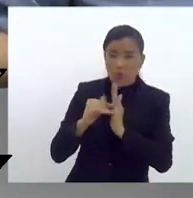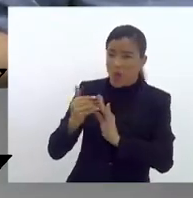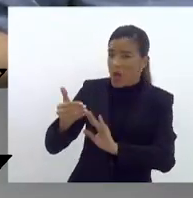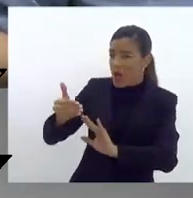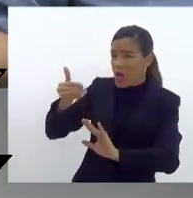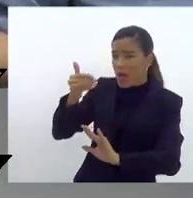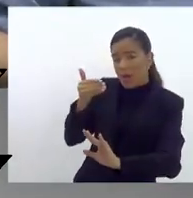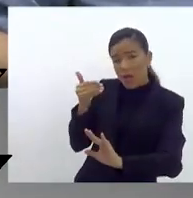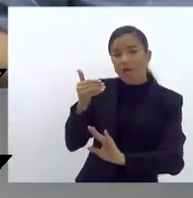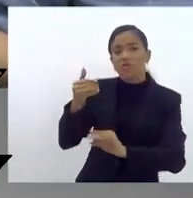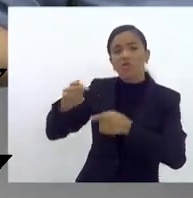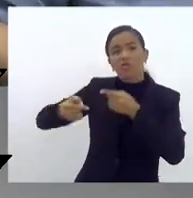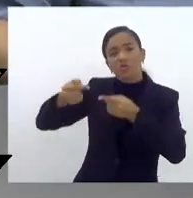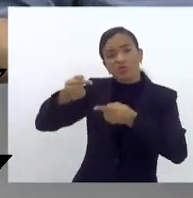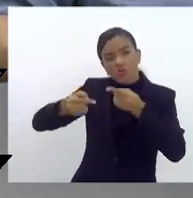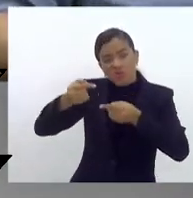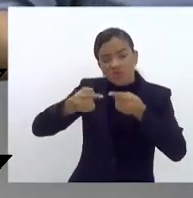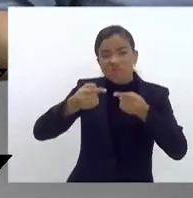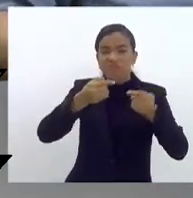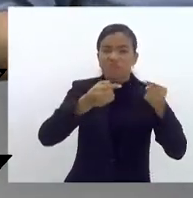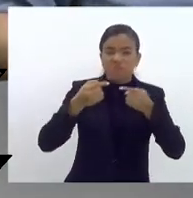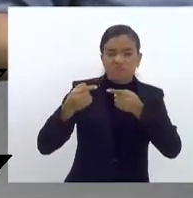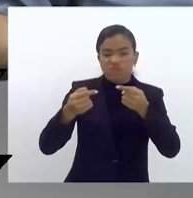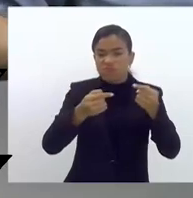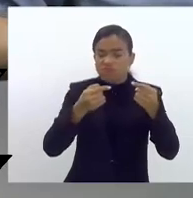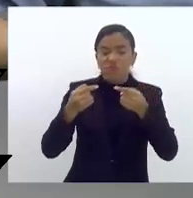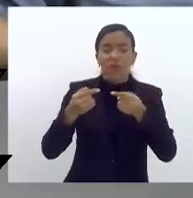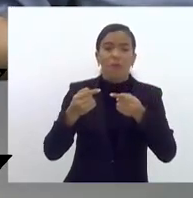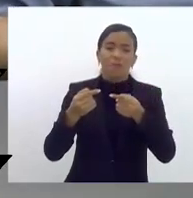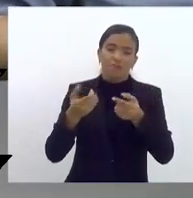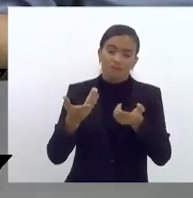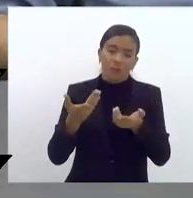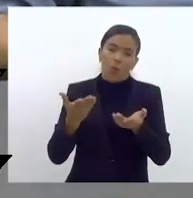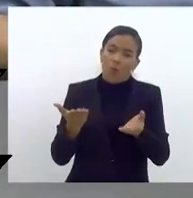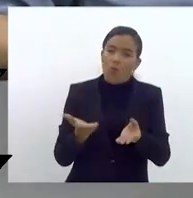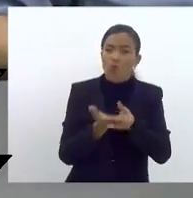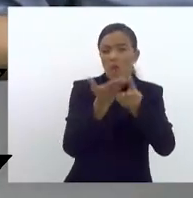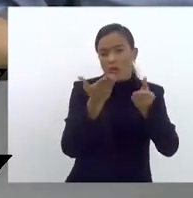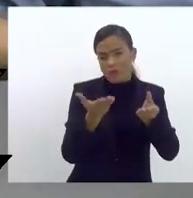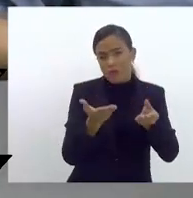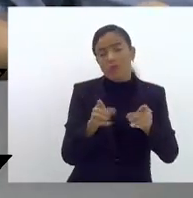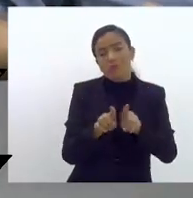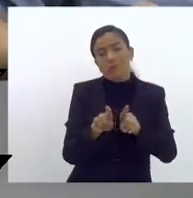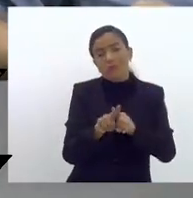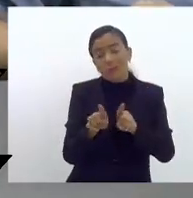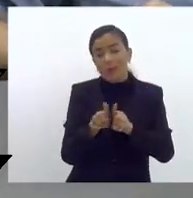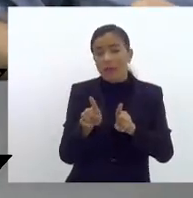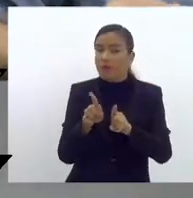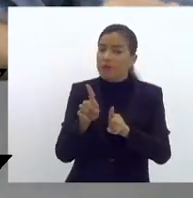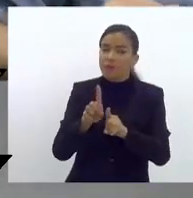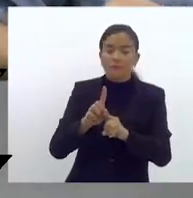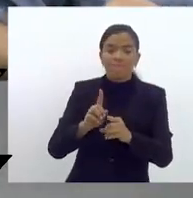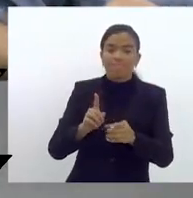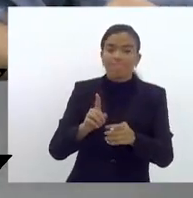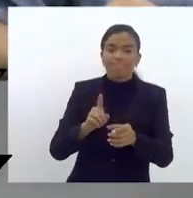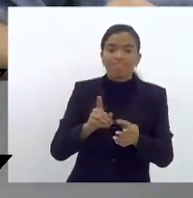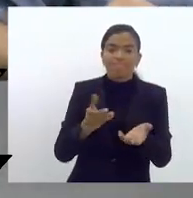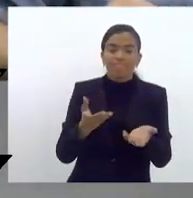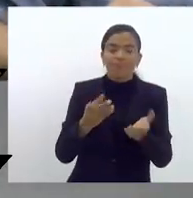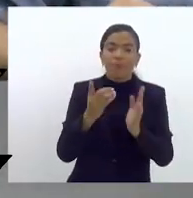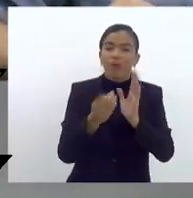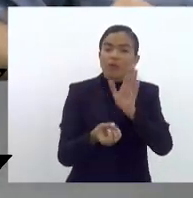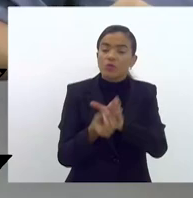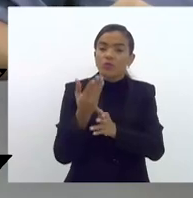objeto entre aspas um certo oportunismo que acabou depois levando essa sim que sustou um decreto